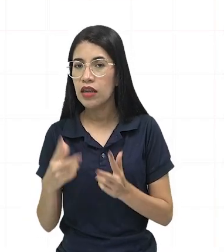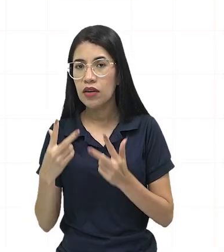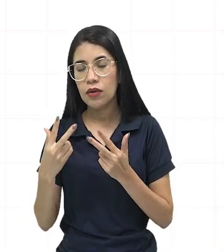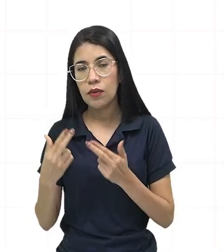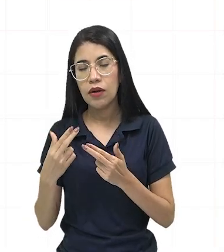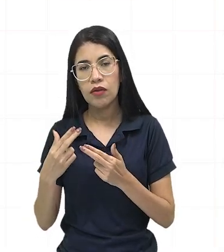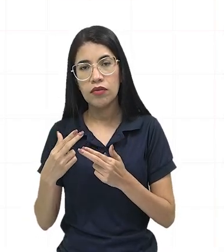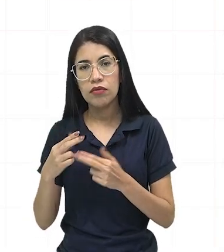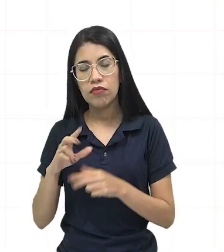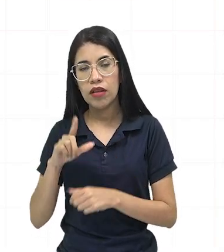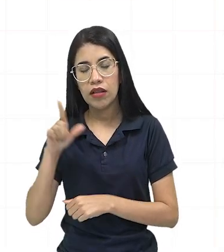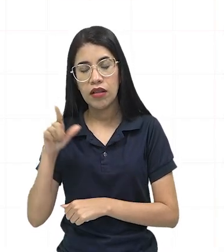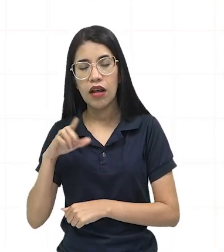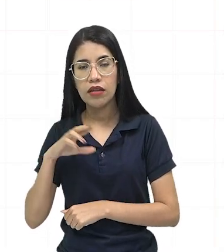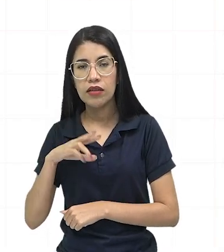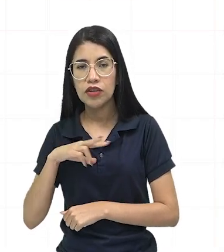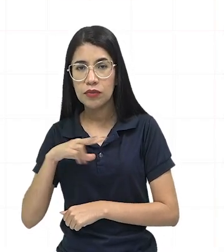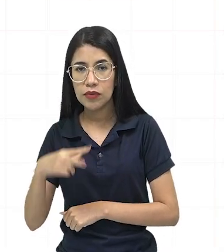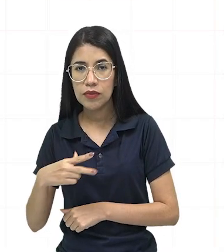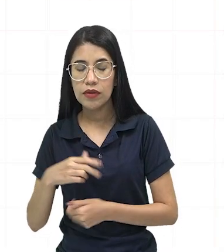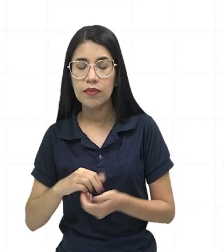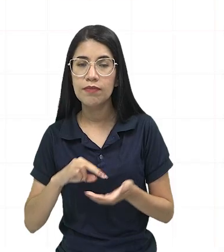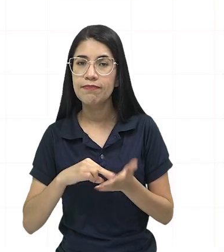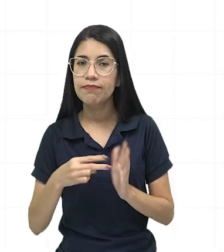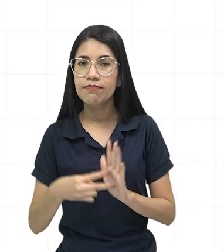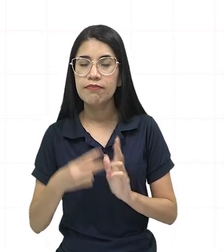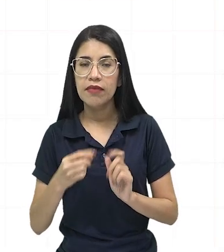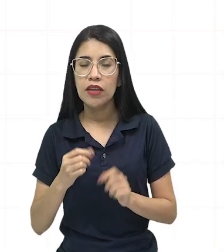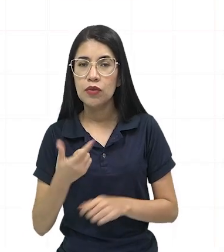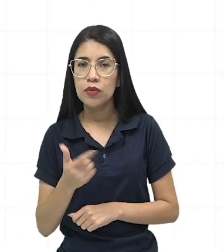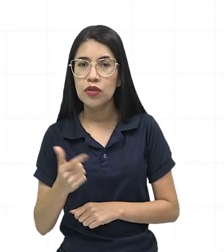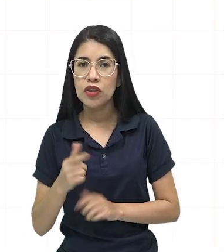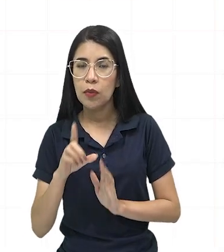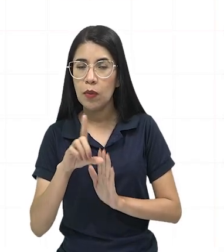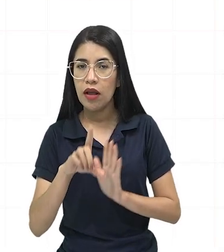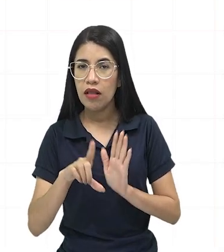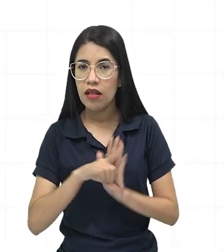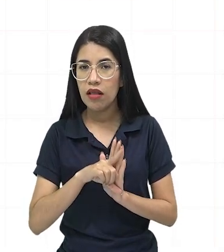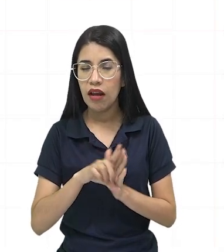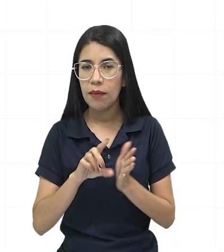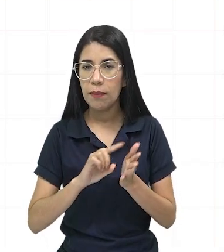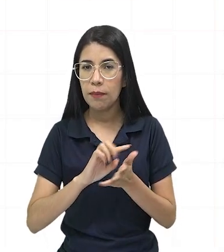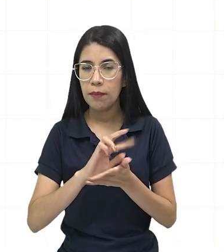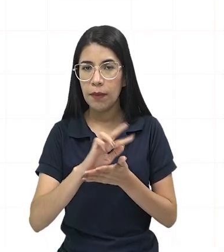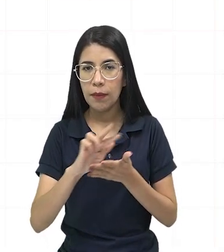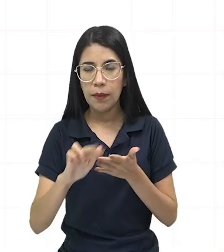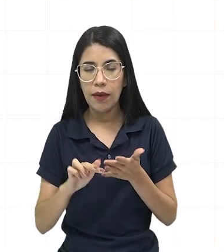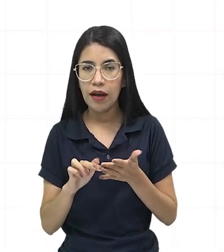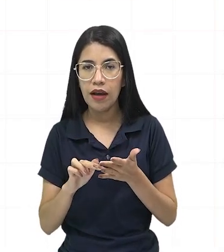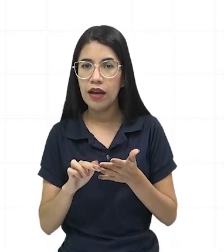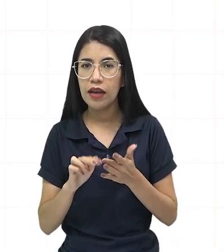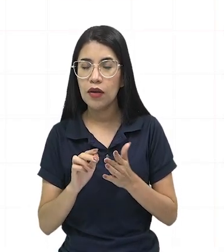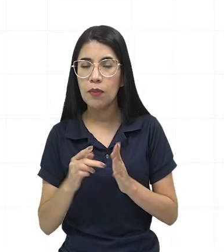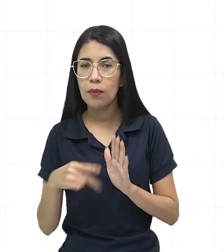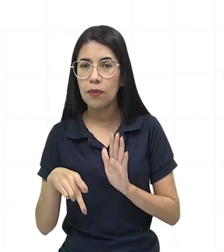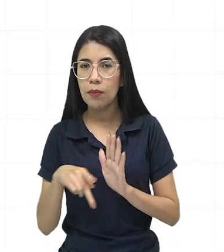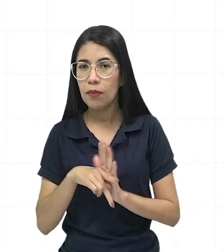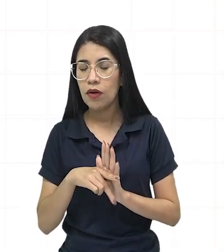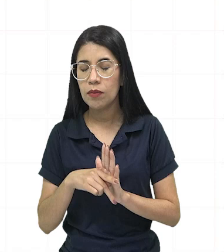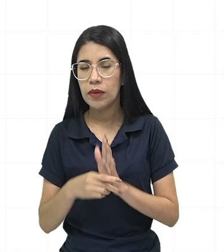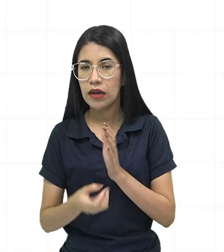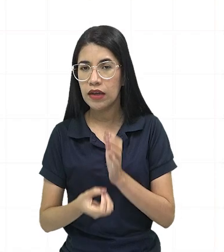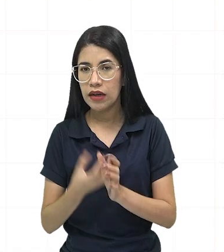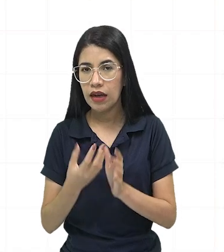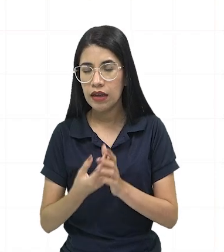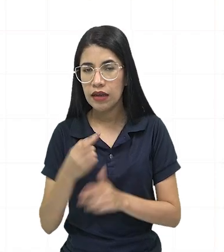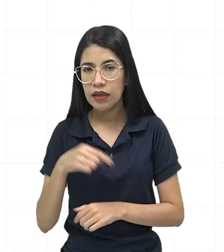esse primeiro parágrafo está dizendo? Quer dizer que nós não tínhamos uma legislação, nós não tínhamos leis que fossem